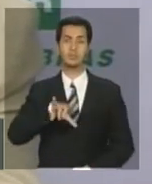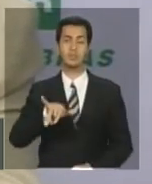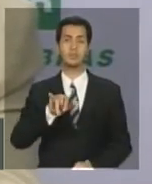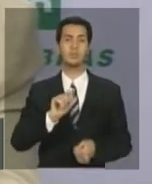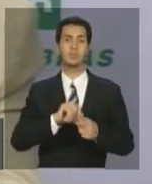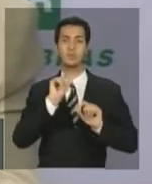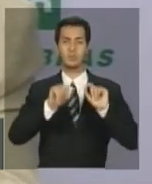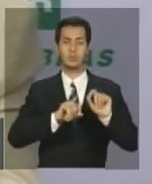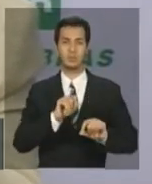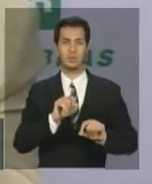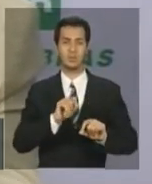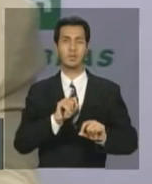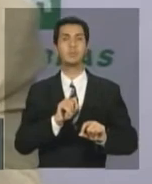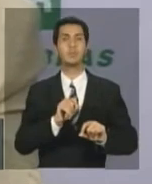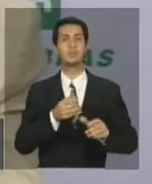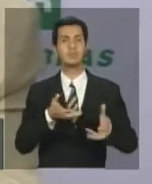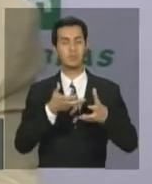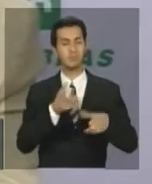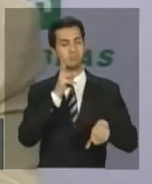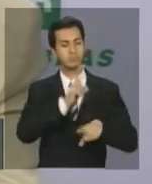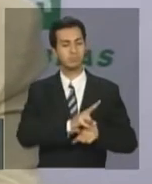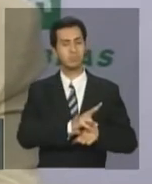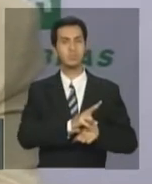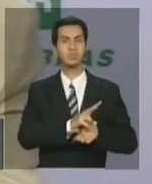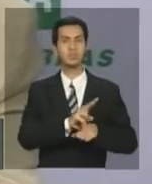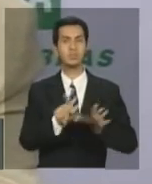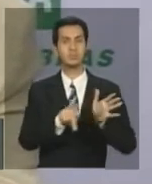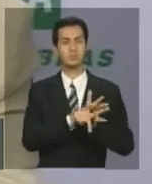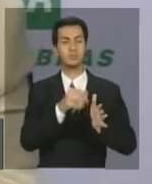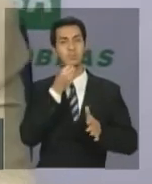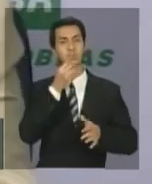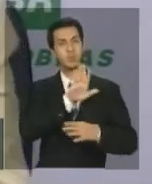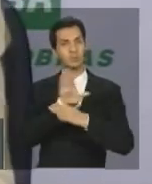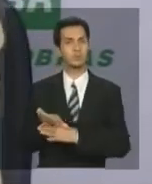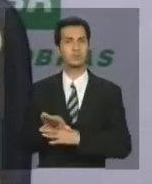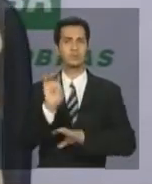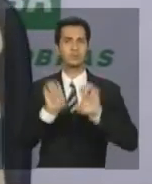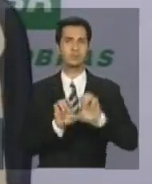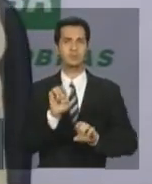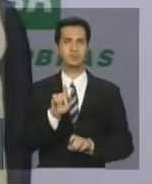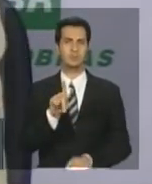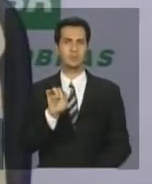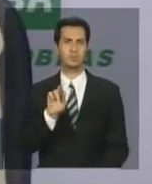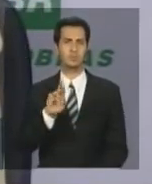que trazem resultado positivo para a Petrobras.